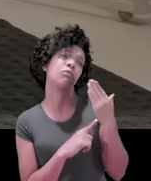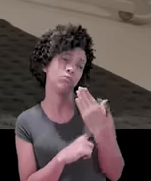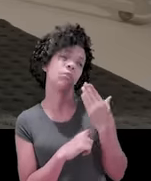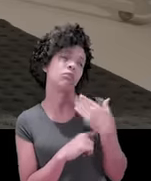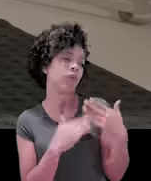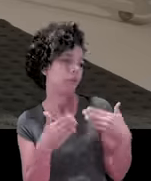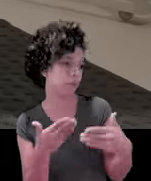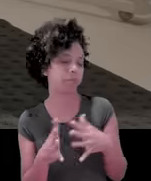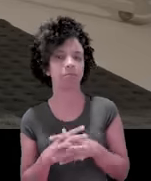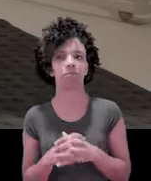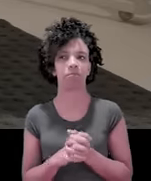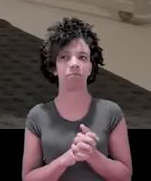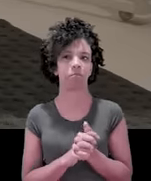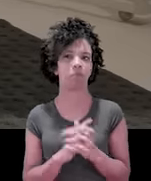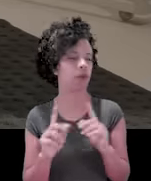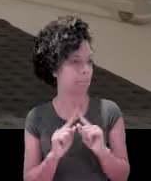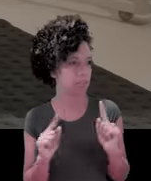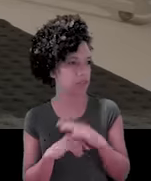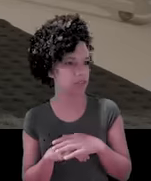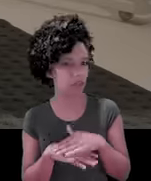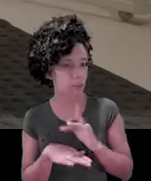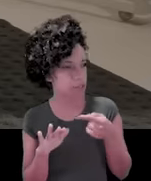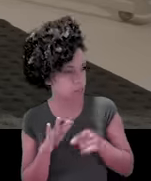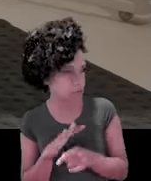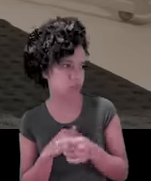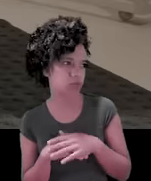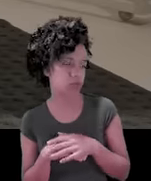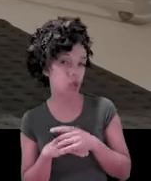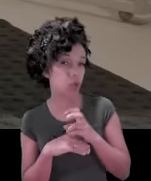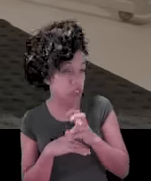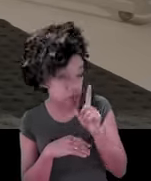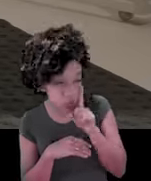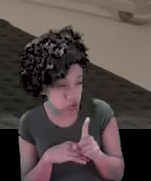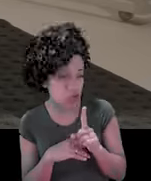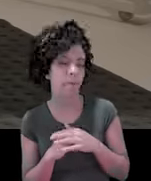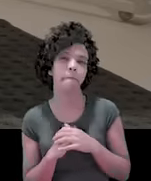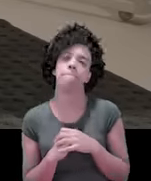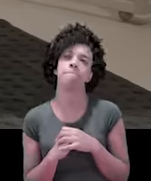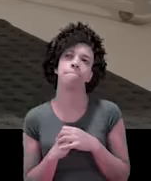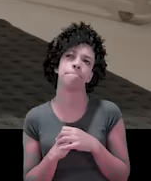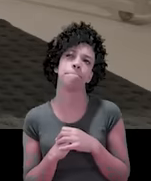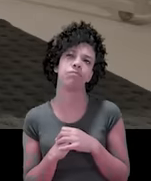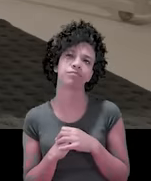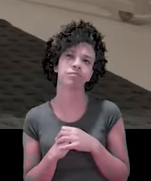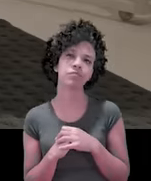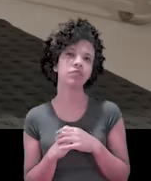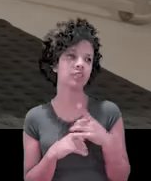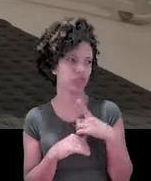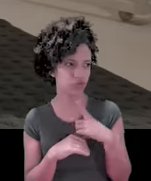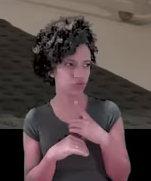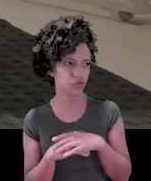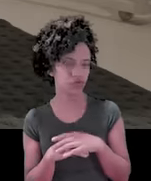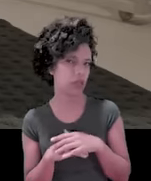taumanan é só que ela é mais profunda quando ele tipo dia o rapaz que